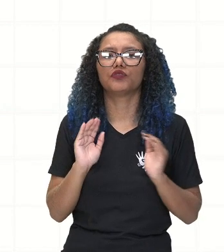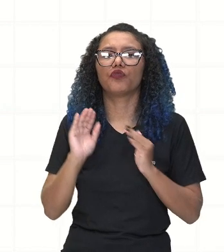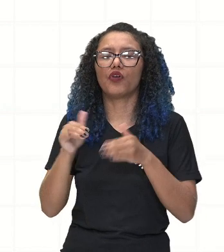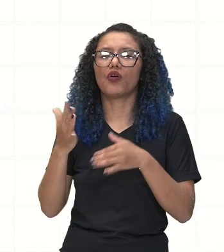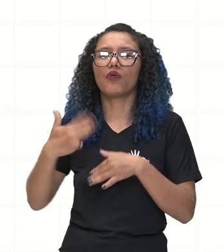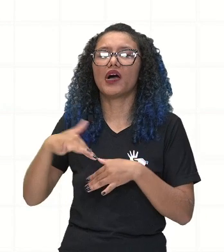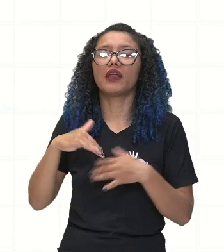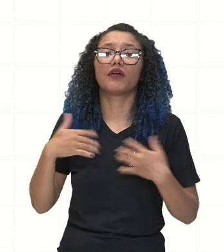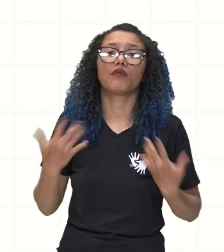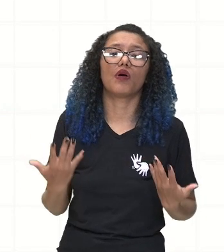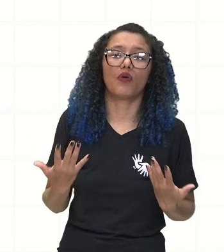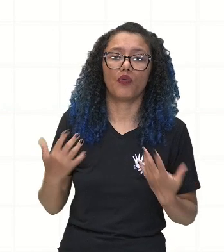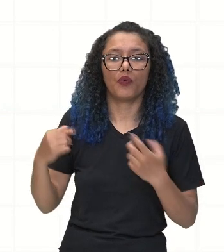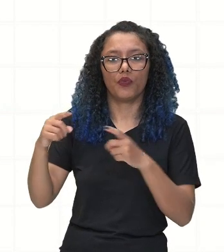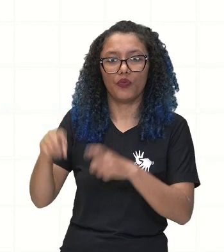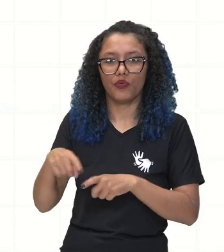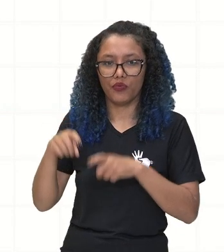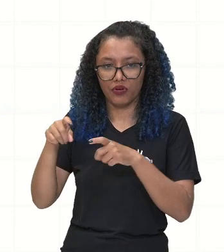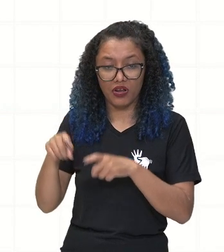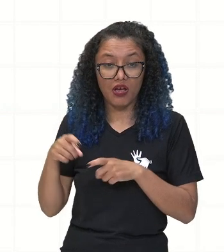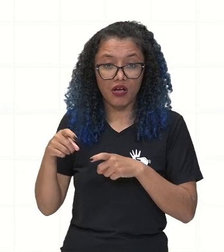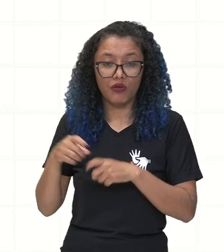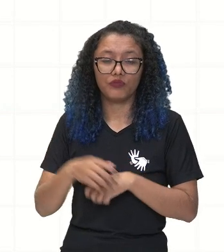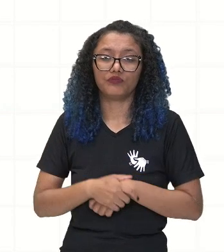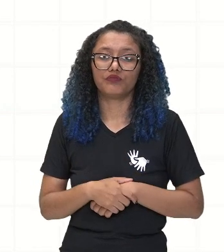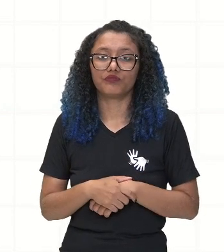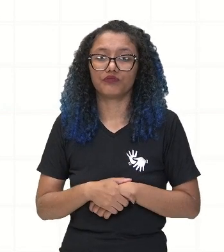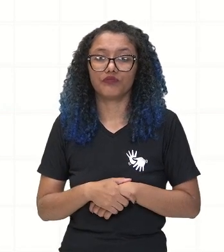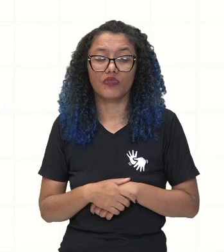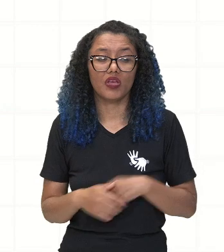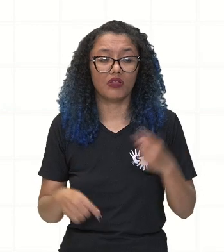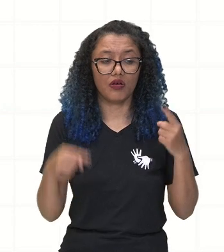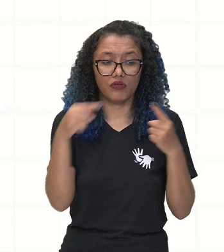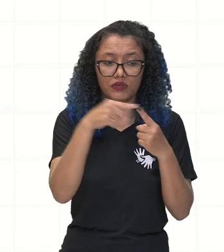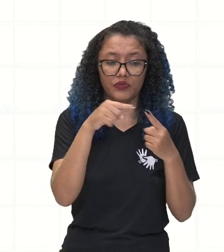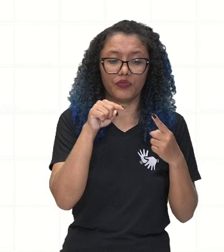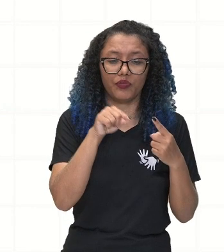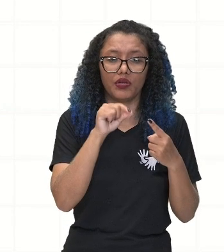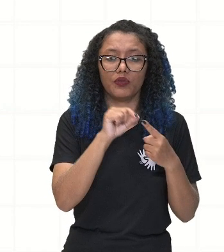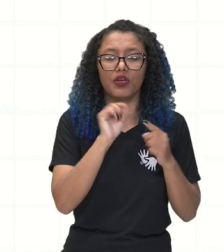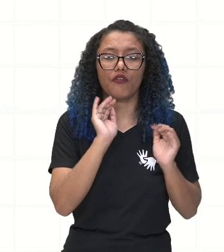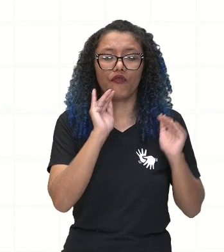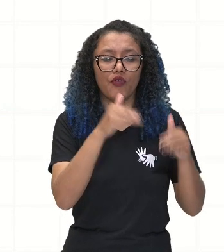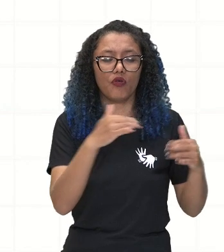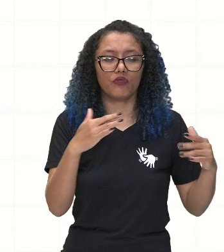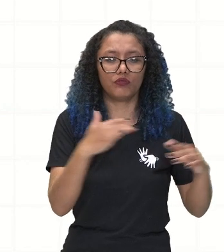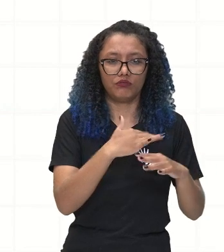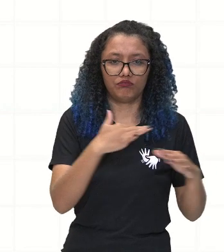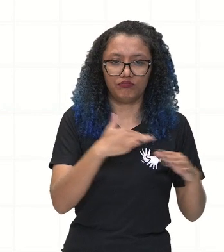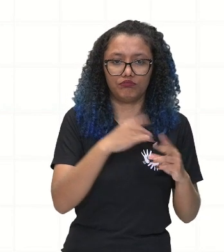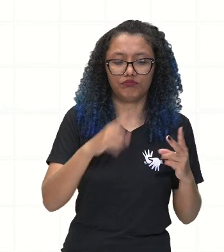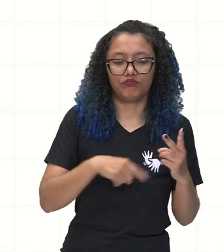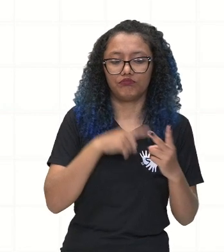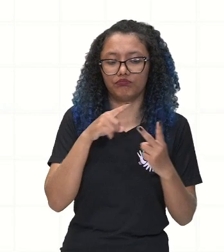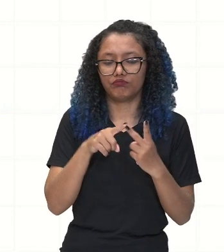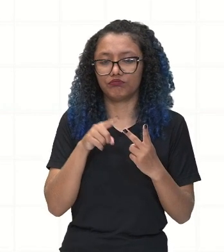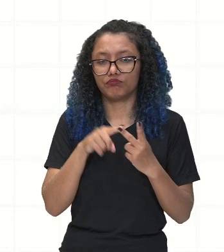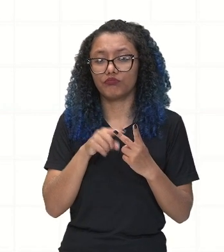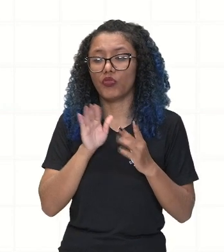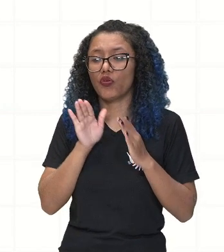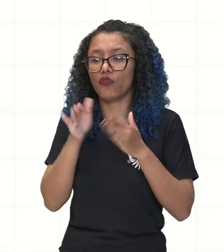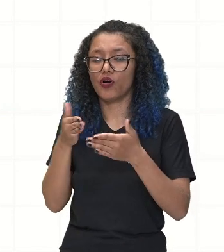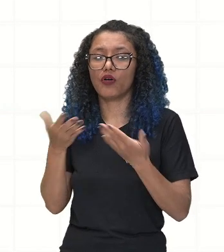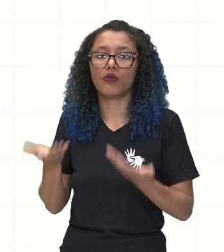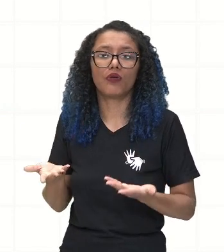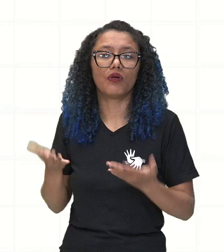rurais. Enquanto os cabildos eles atuavam na área urbana, os ayuntamentos eles vão ali operar nas